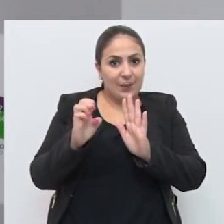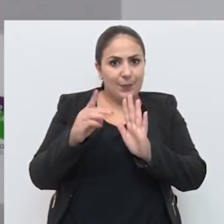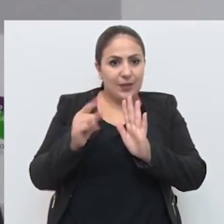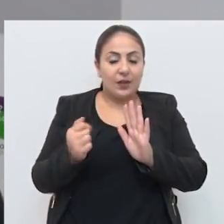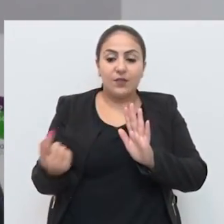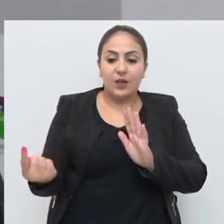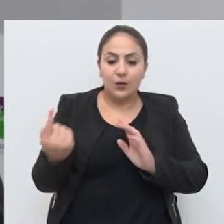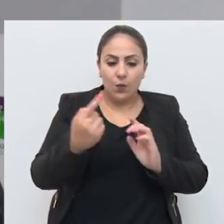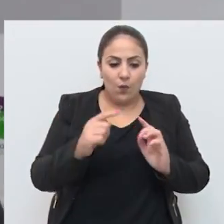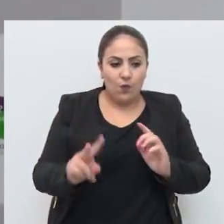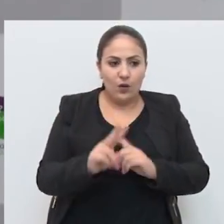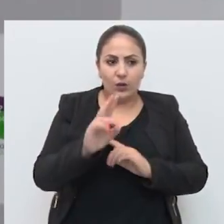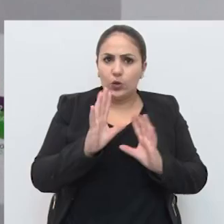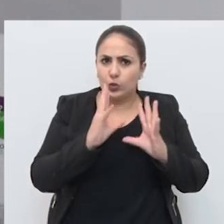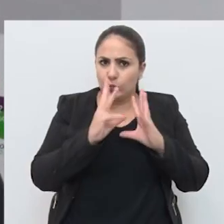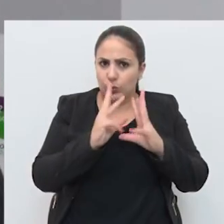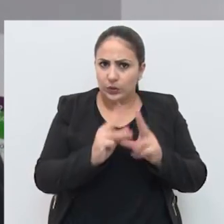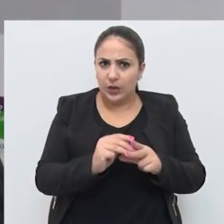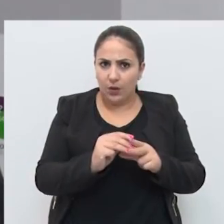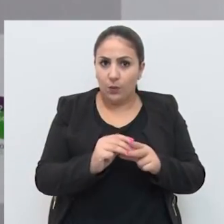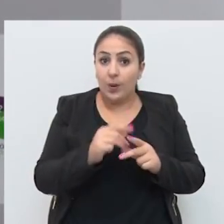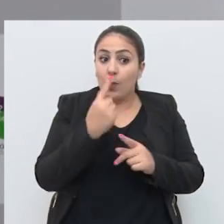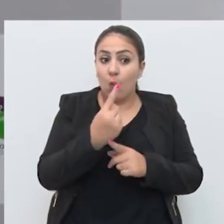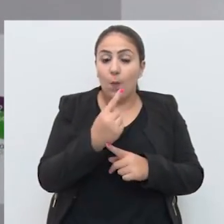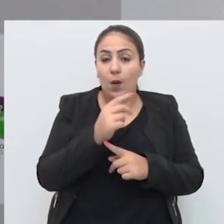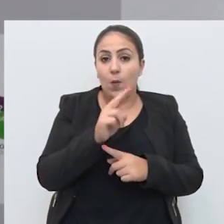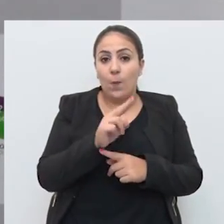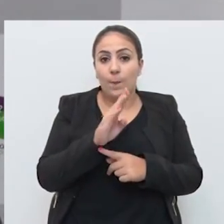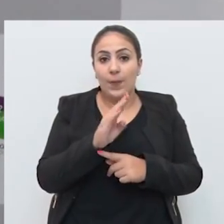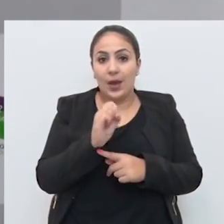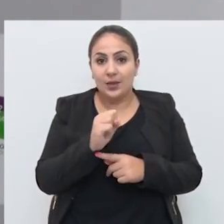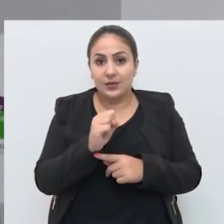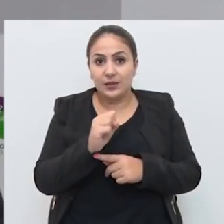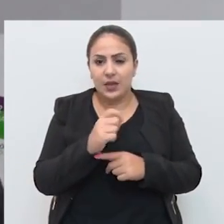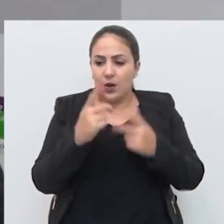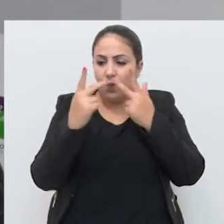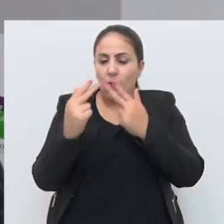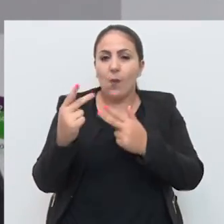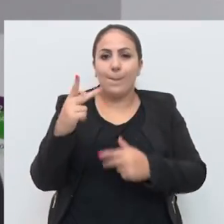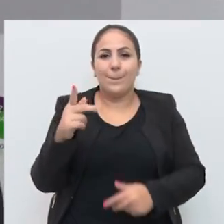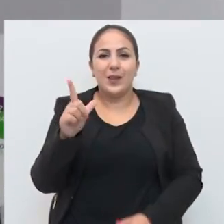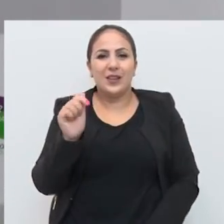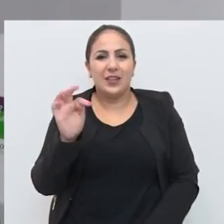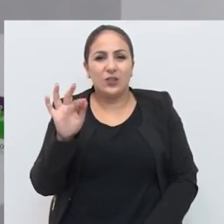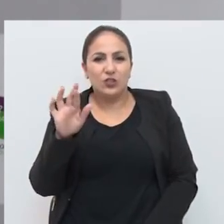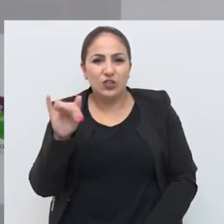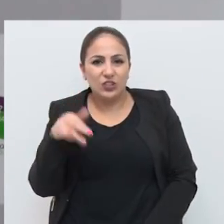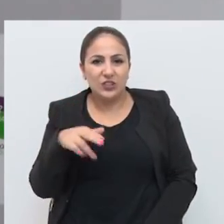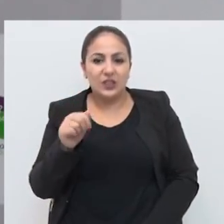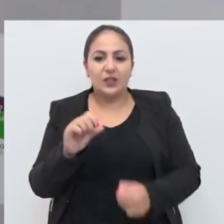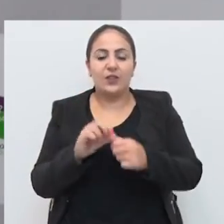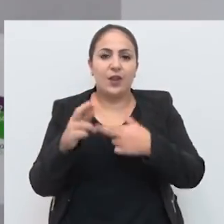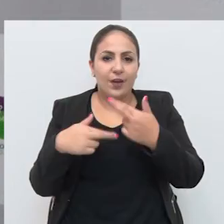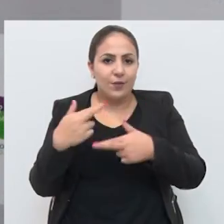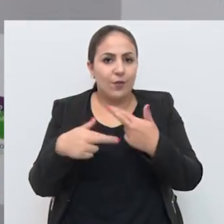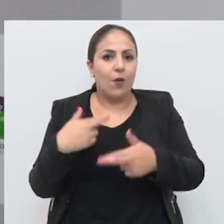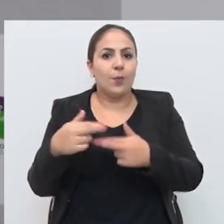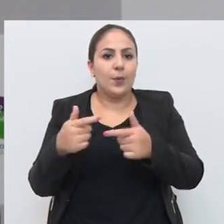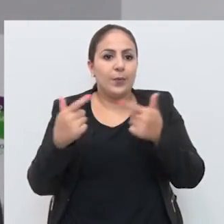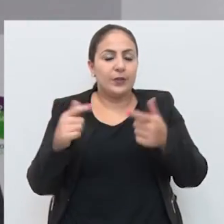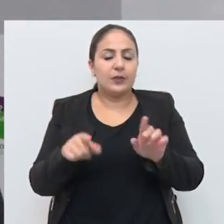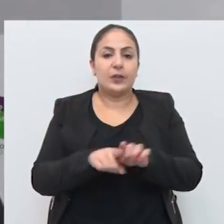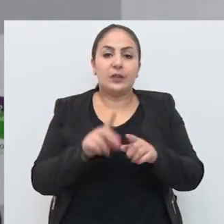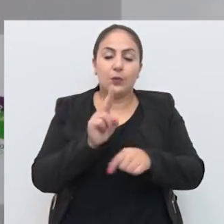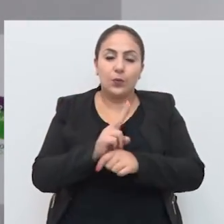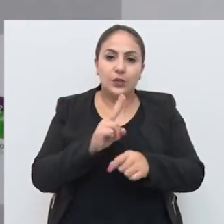destinado a uma UBS. Eu cito aqui o exemplo da Planaltina, que veio para reforma e ampliação. Aí nós temos que ter o cuidado também para a contratação de